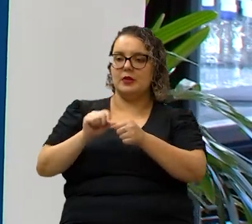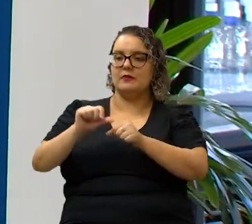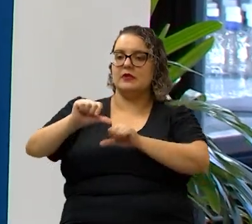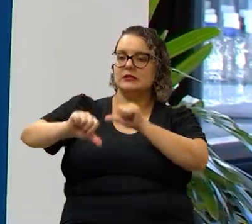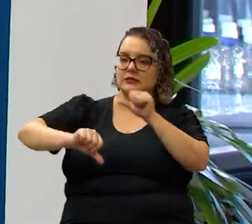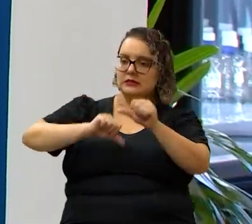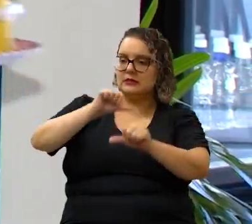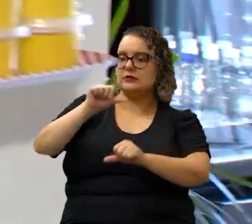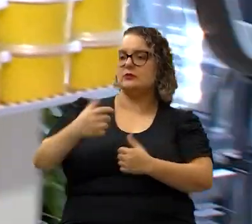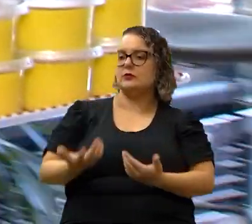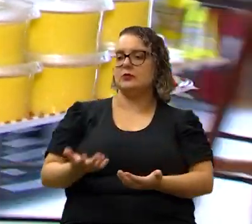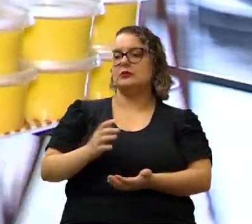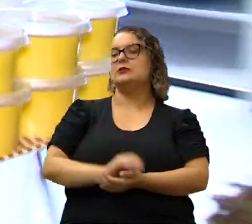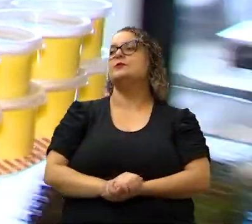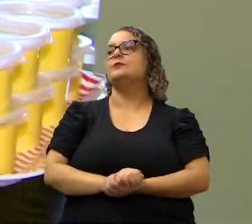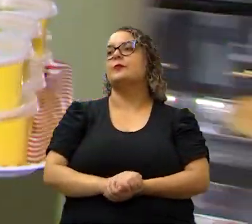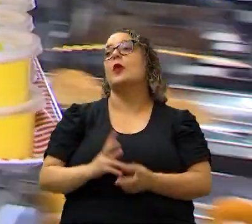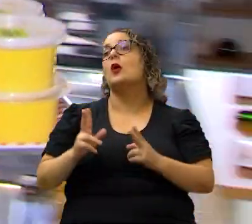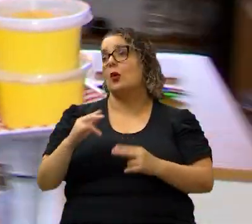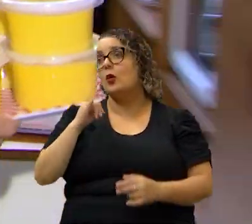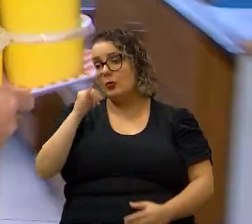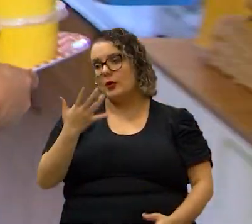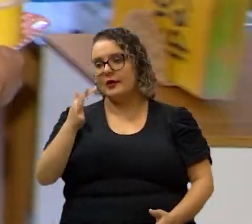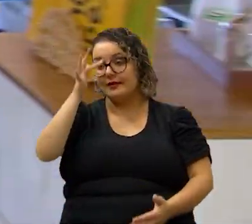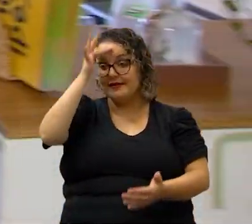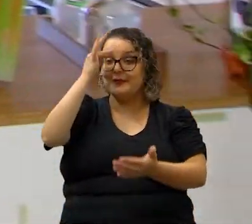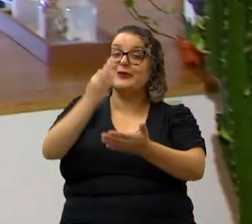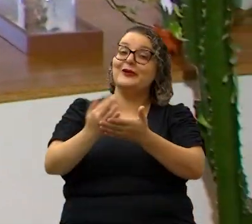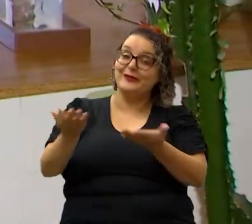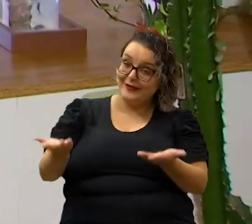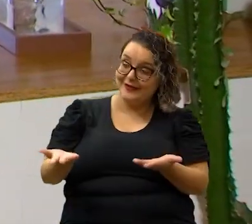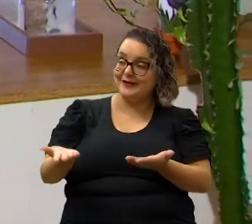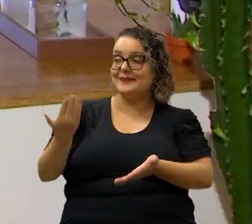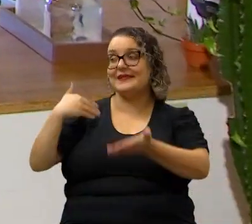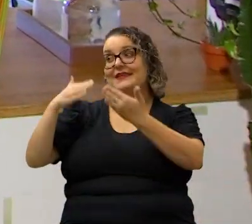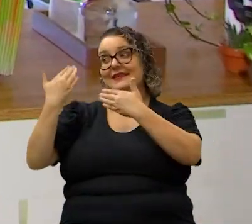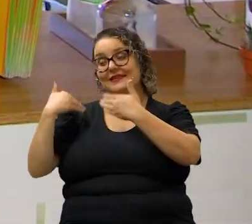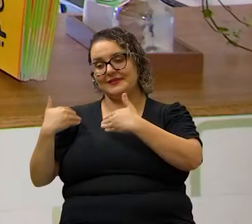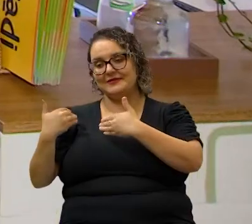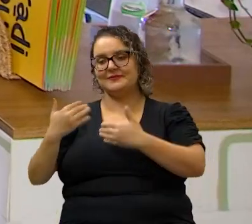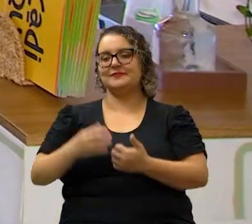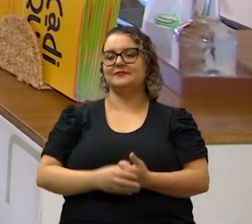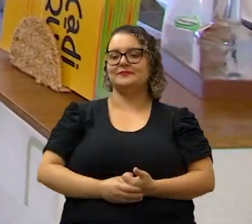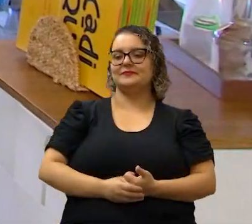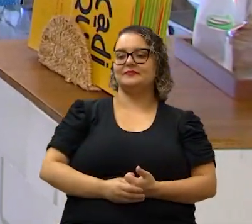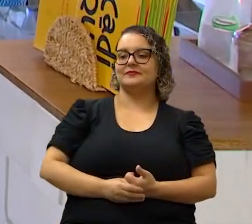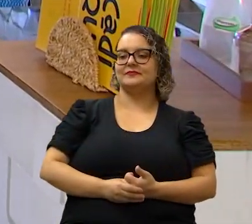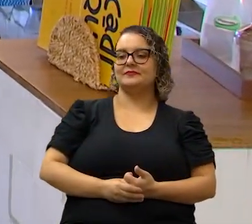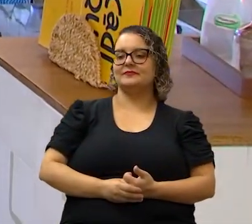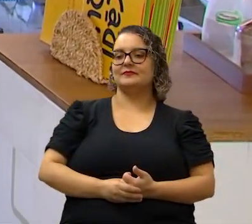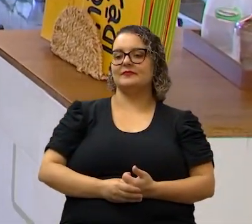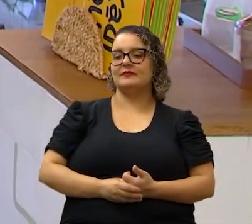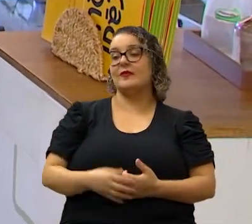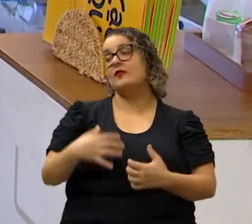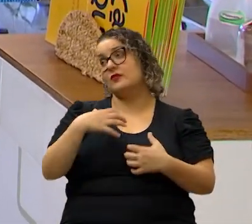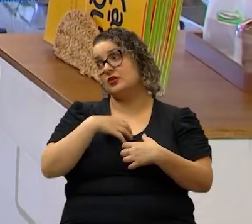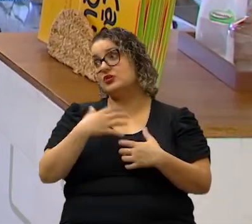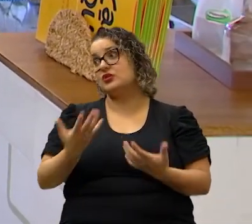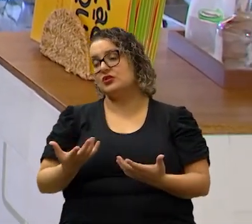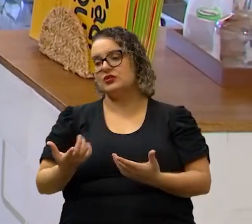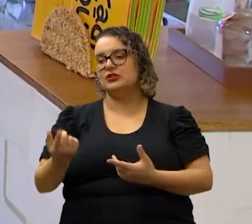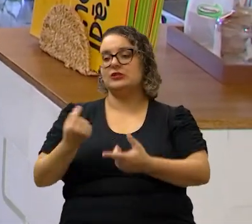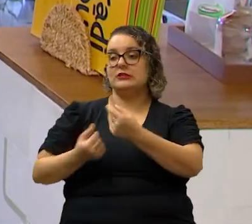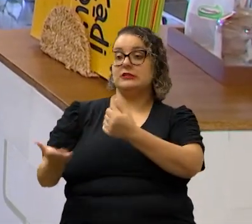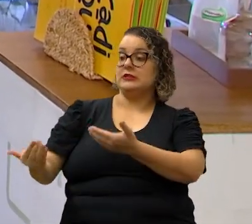essa transformação. E, como eu falei, pela fé, porque naquela época foram formas, né,